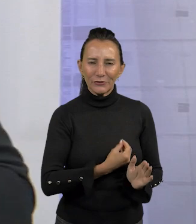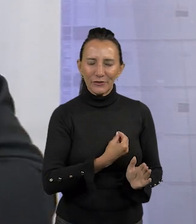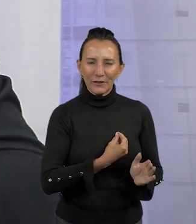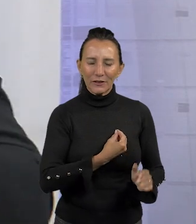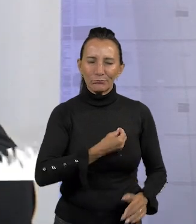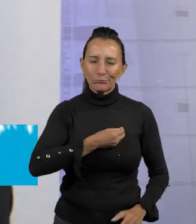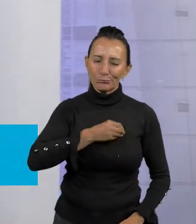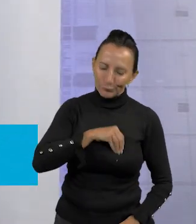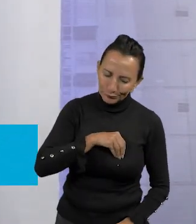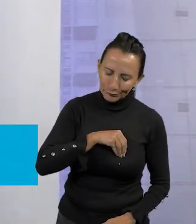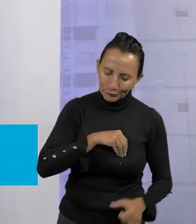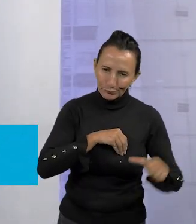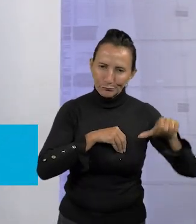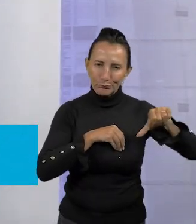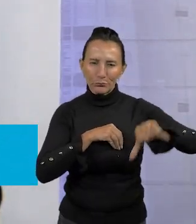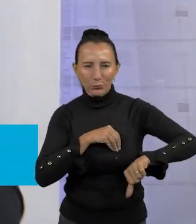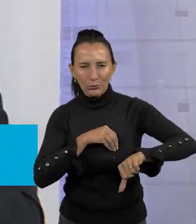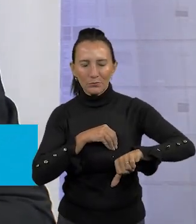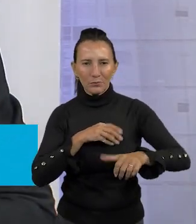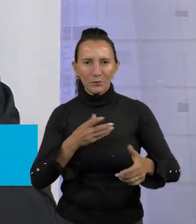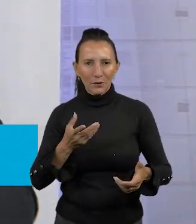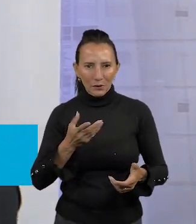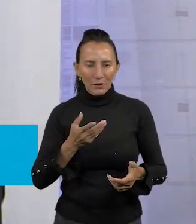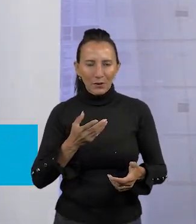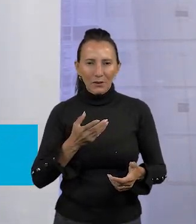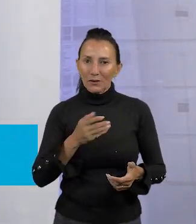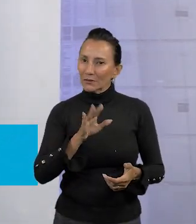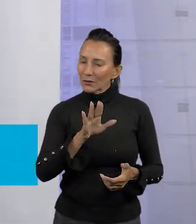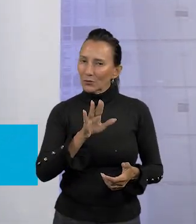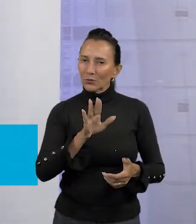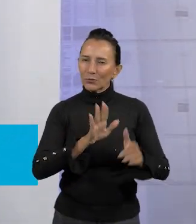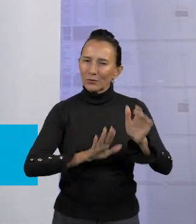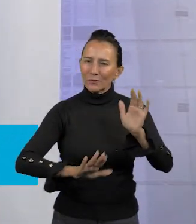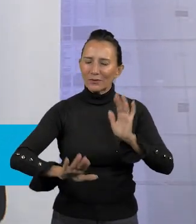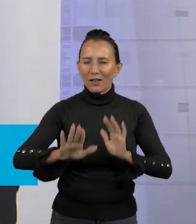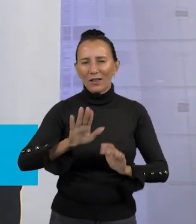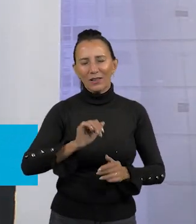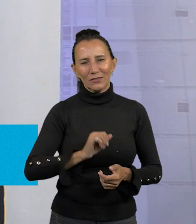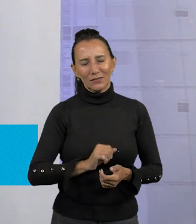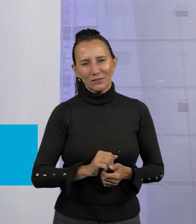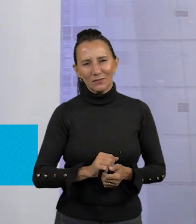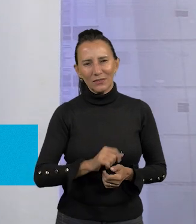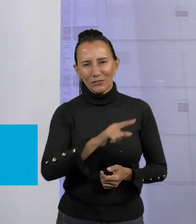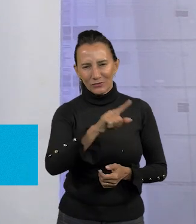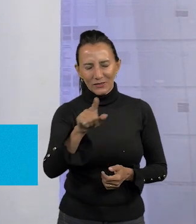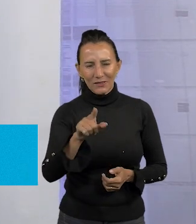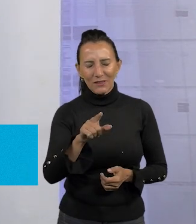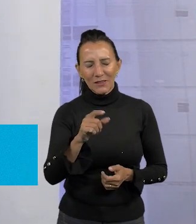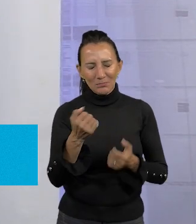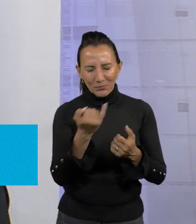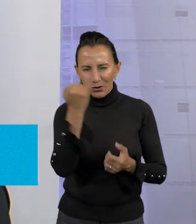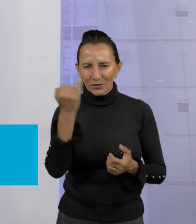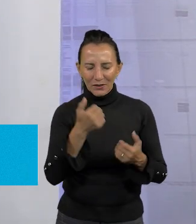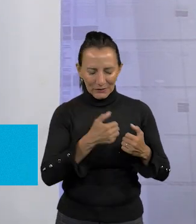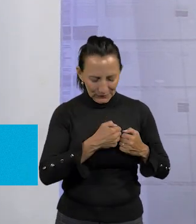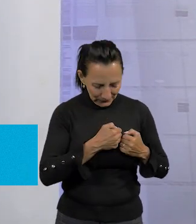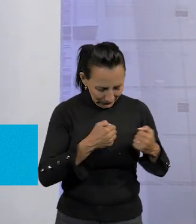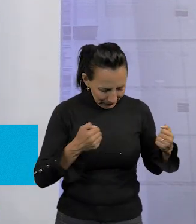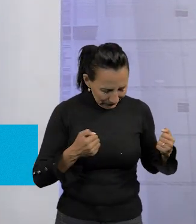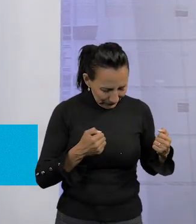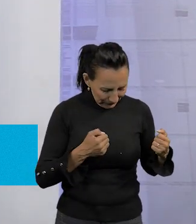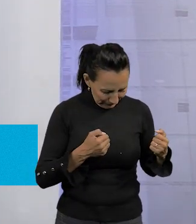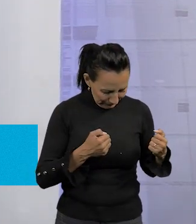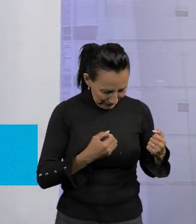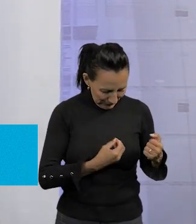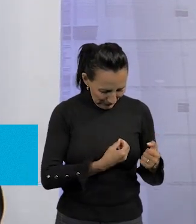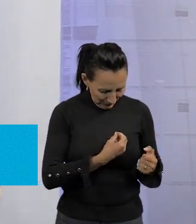importante você nesse momento abrir o seu coração e fazer uma autoanálise de si mesmo como você está